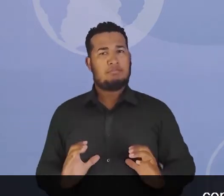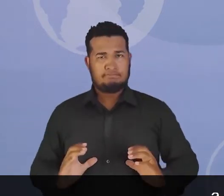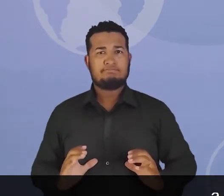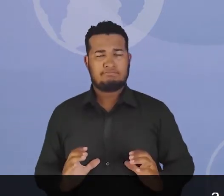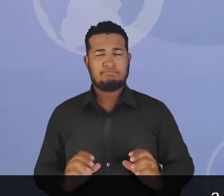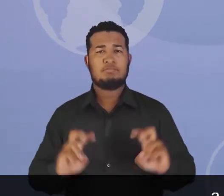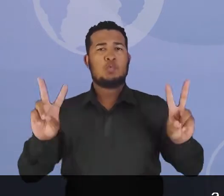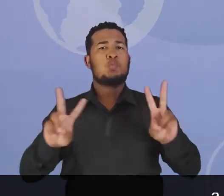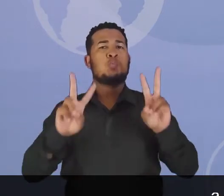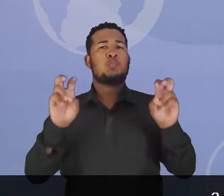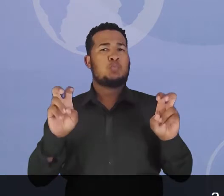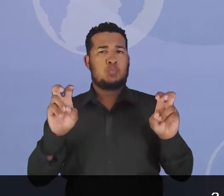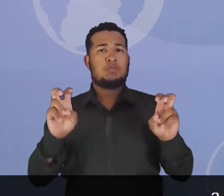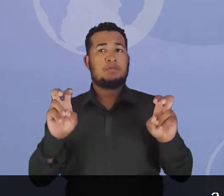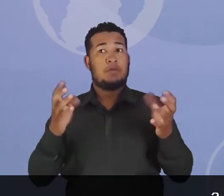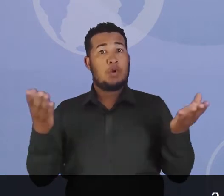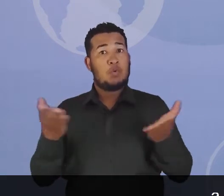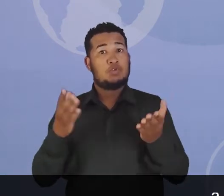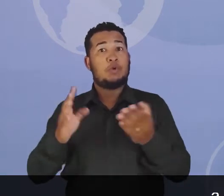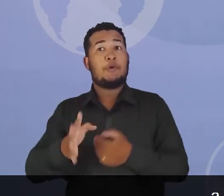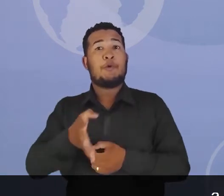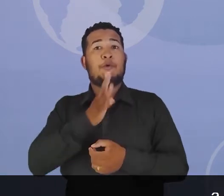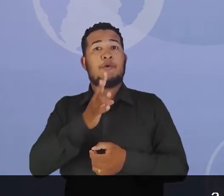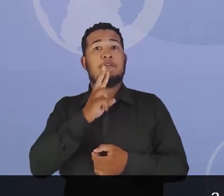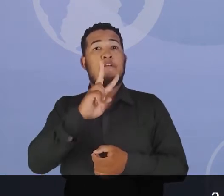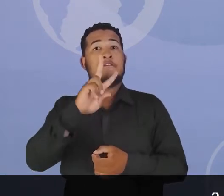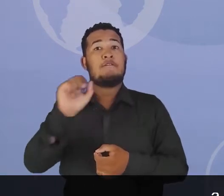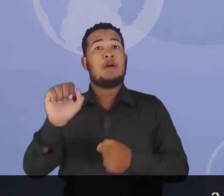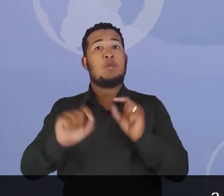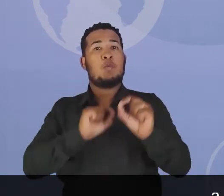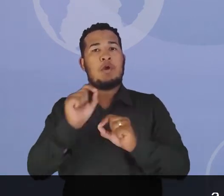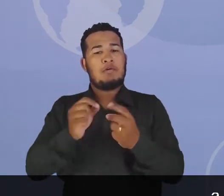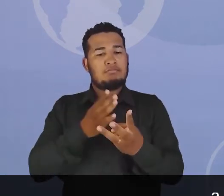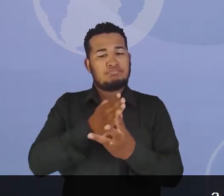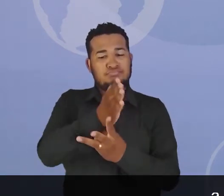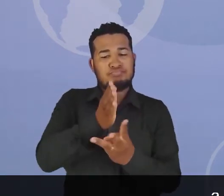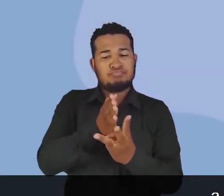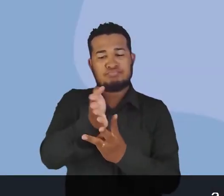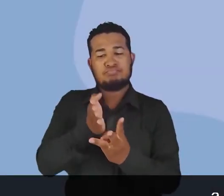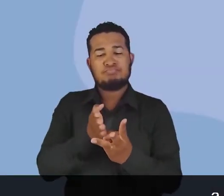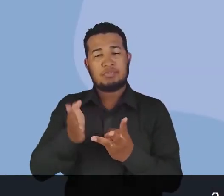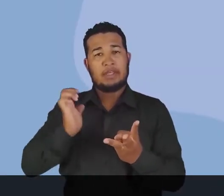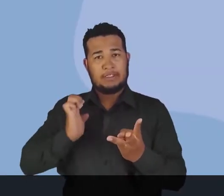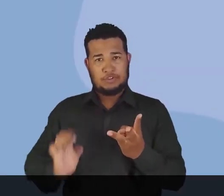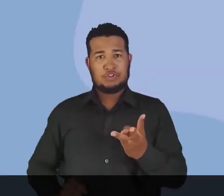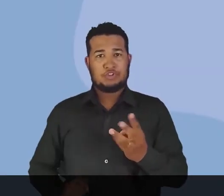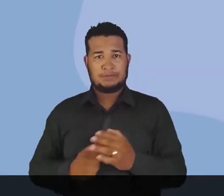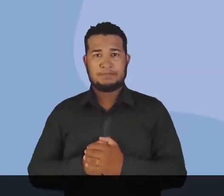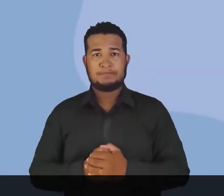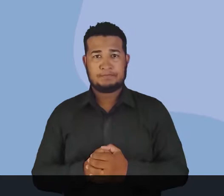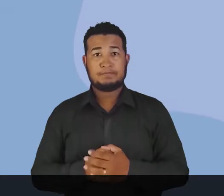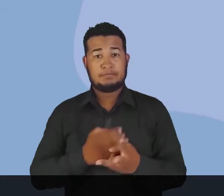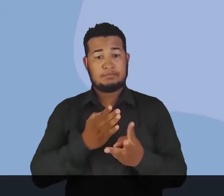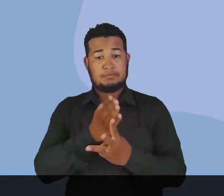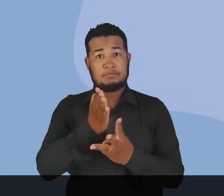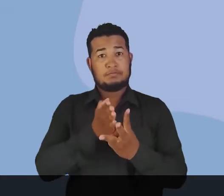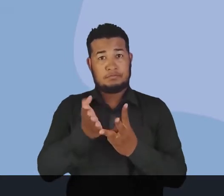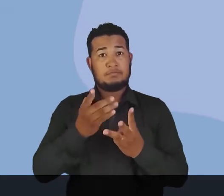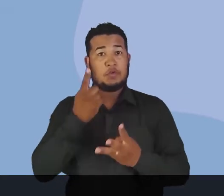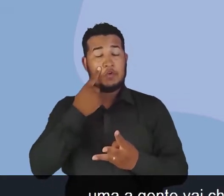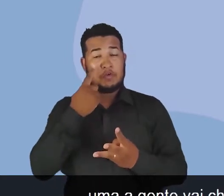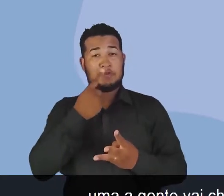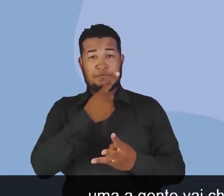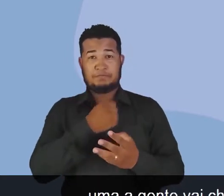assim, a gente vai conhecer três concepções éticas diferentes. Então, as três aí para vocês